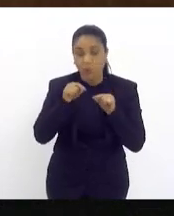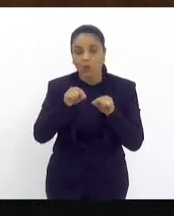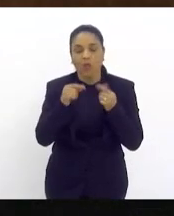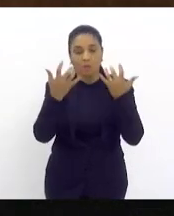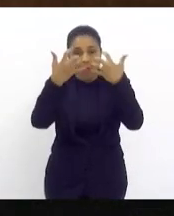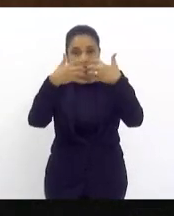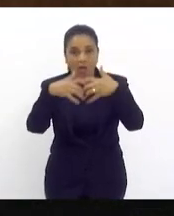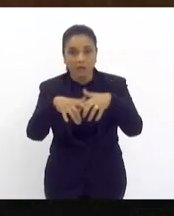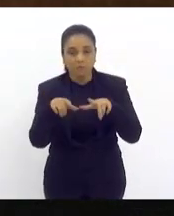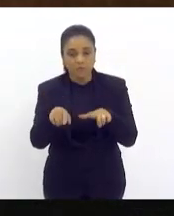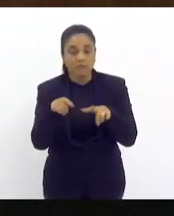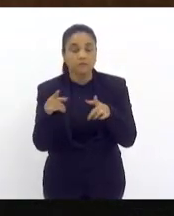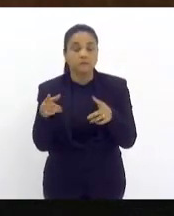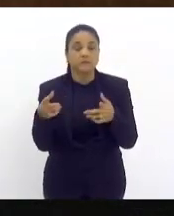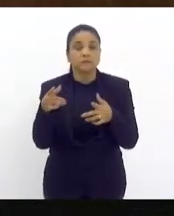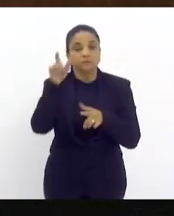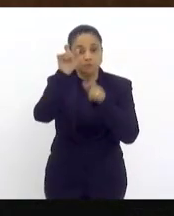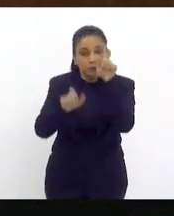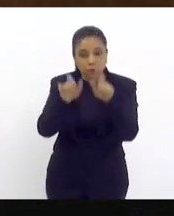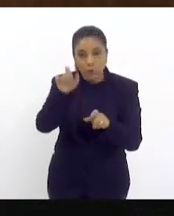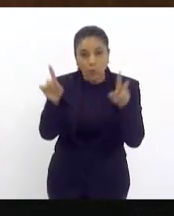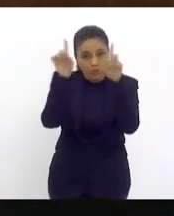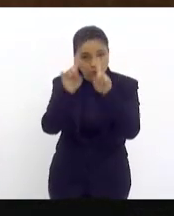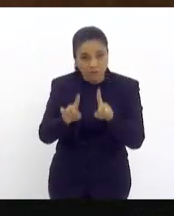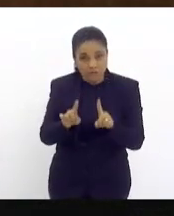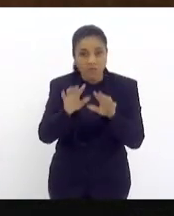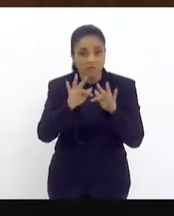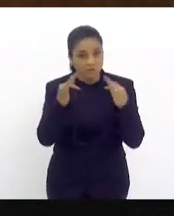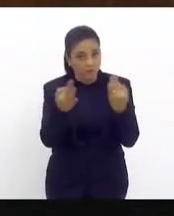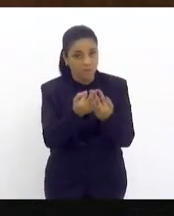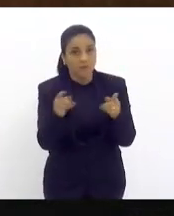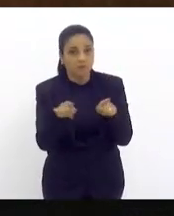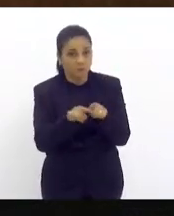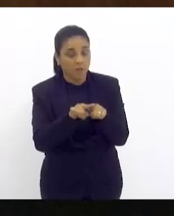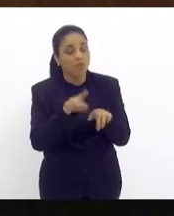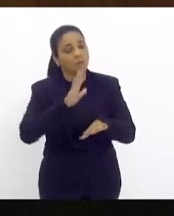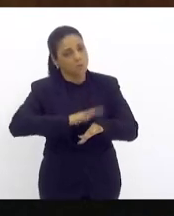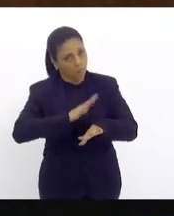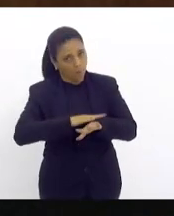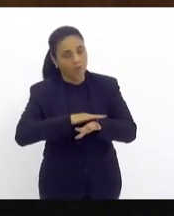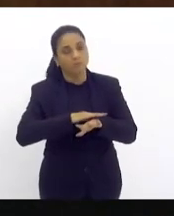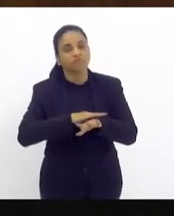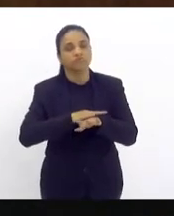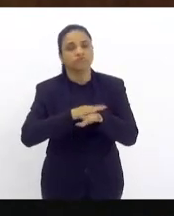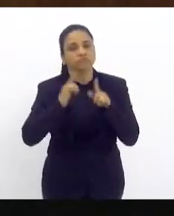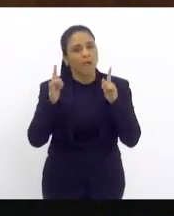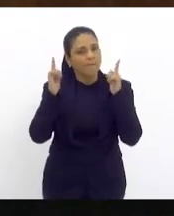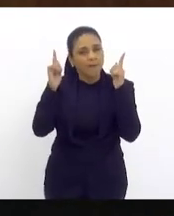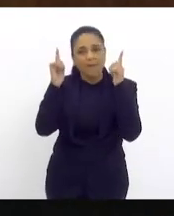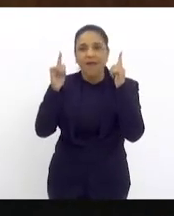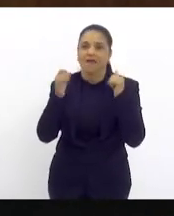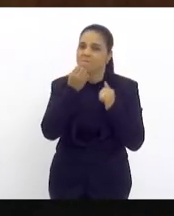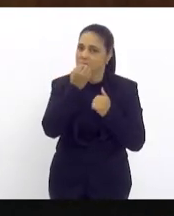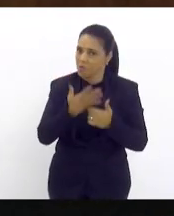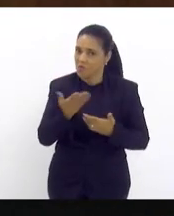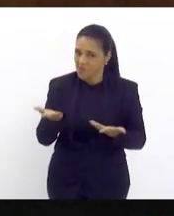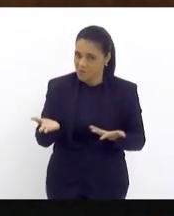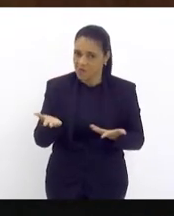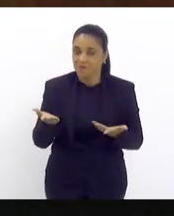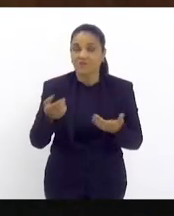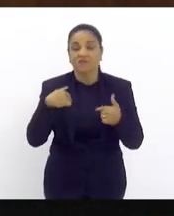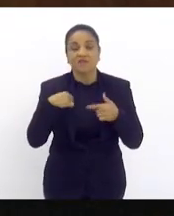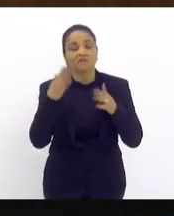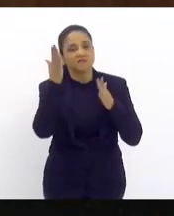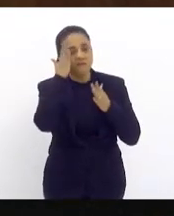essas pessoas e suas famílias inclusive no momento de lazer a gente sabe que a população tem hoje o maior